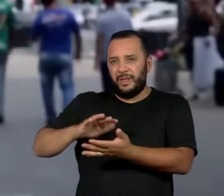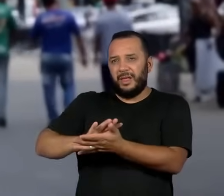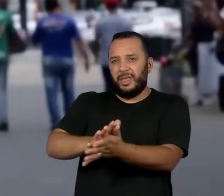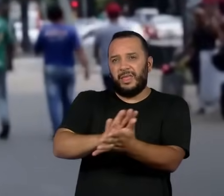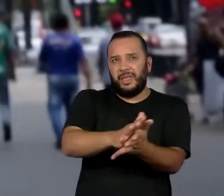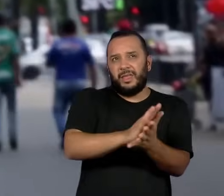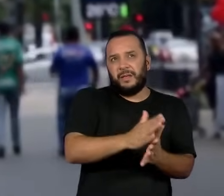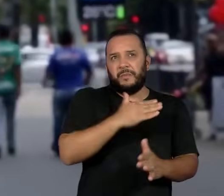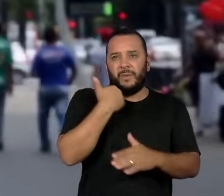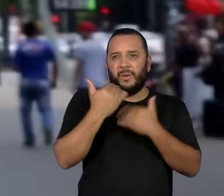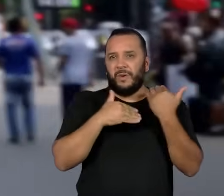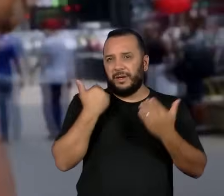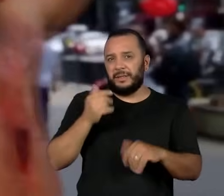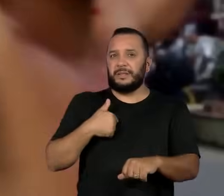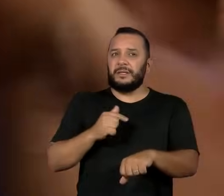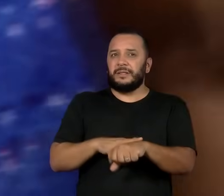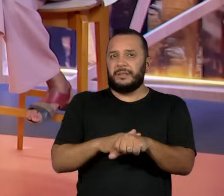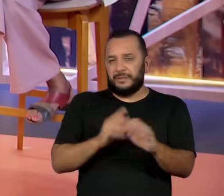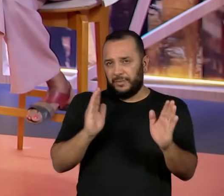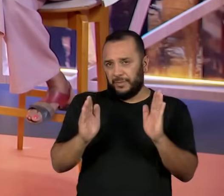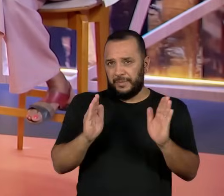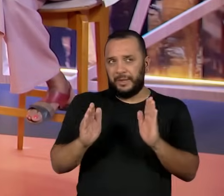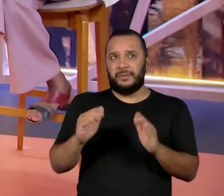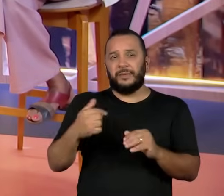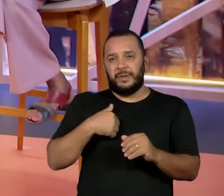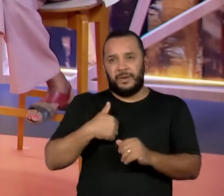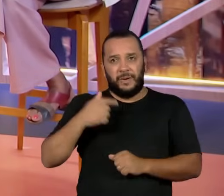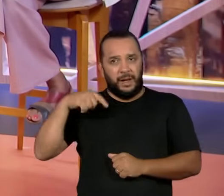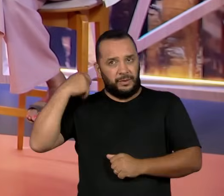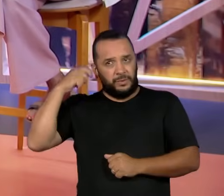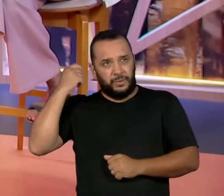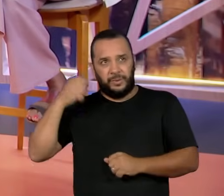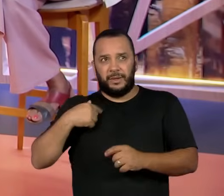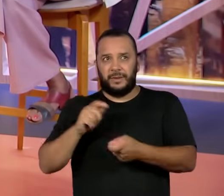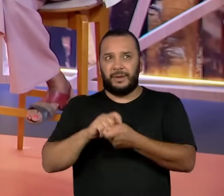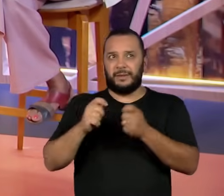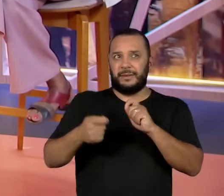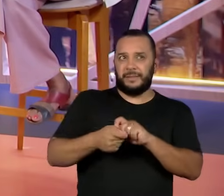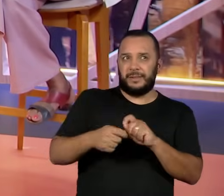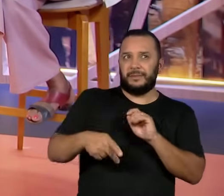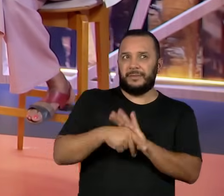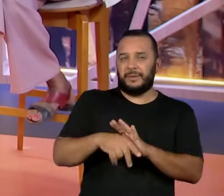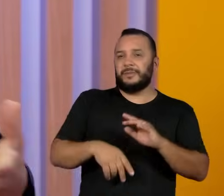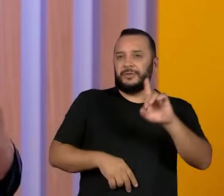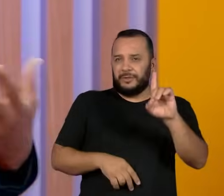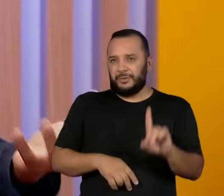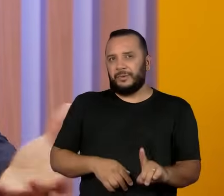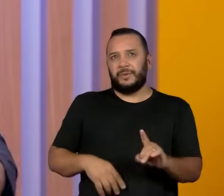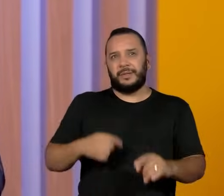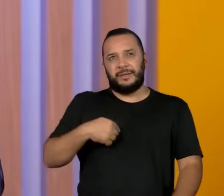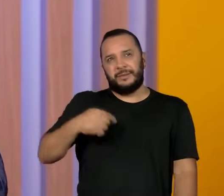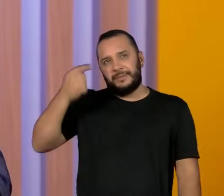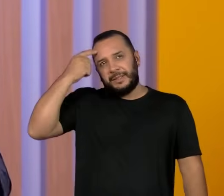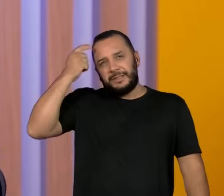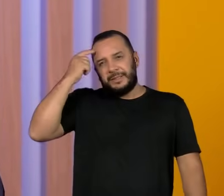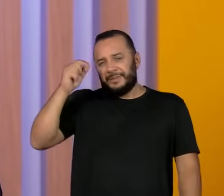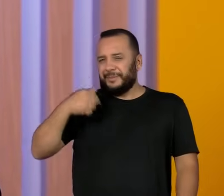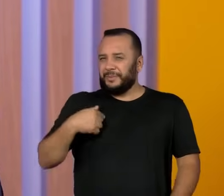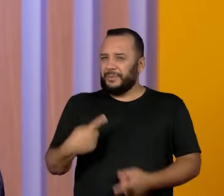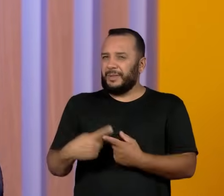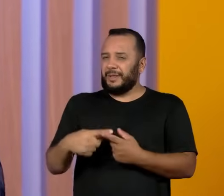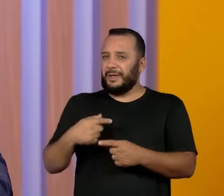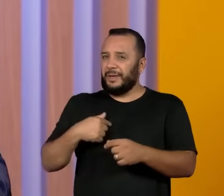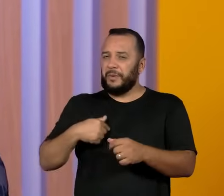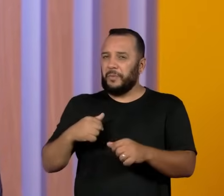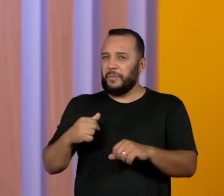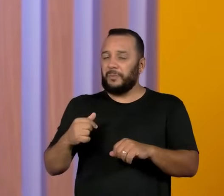estou fazendo nesse momento essa transição de ator para diretor. E aí eu fiquei sempre me perguntando, mas por que a transição? Eu gosto